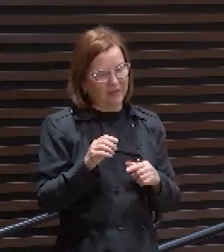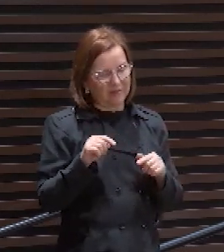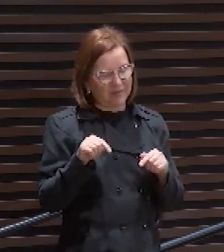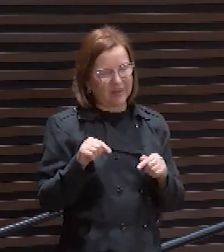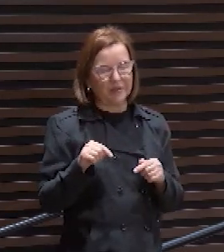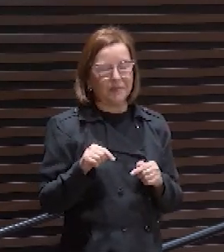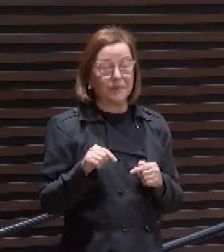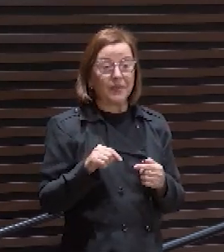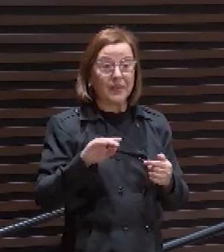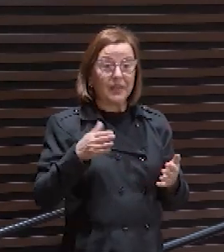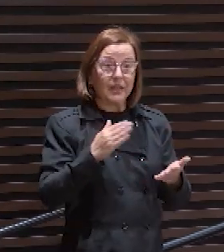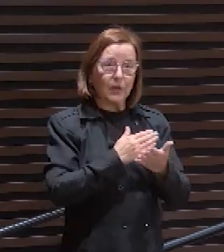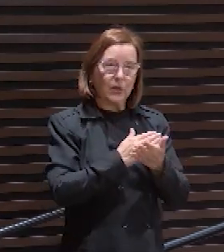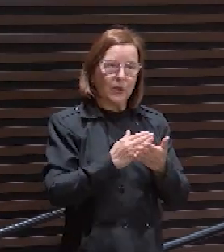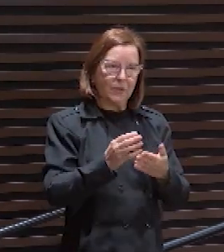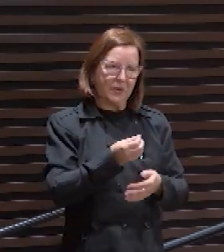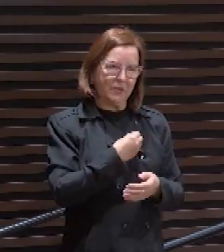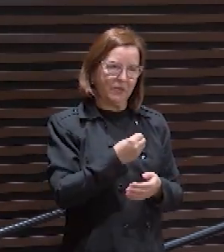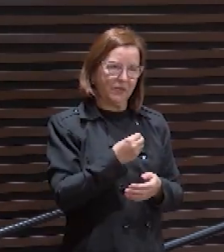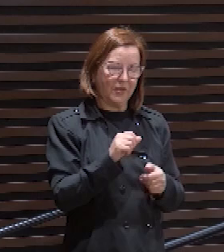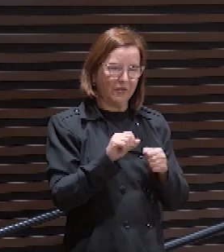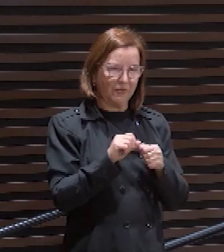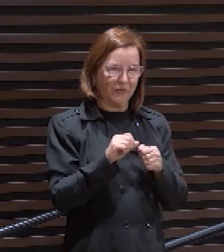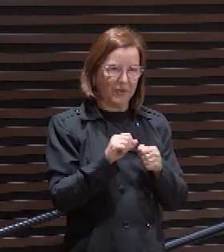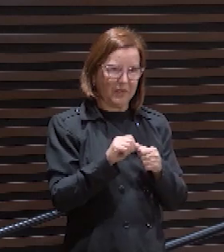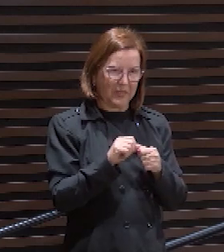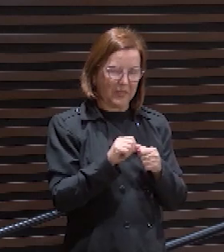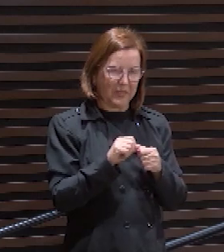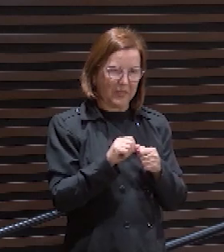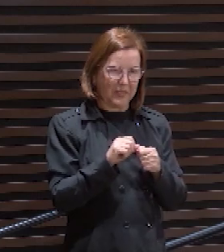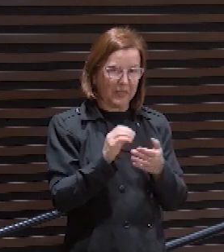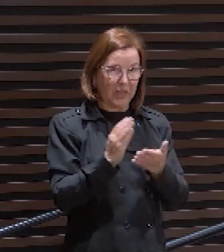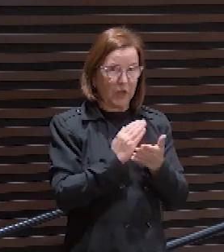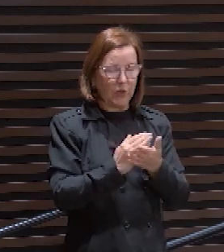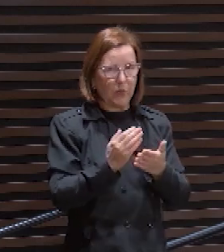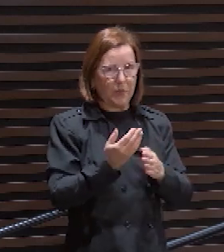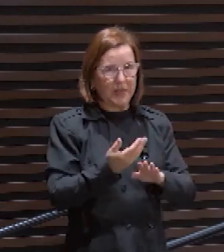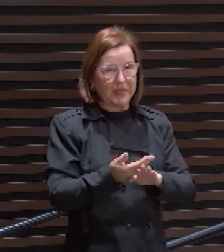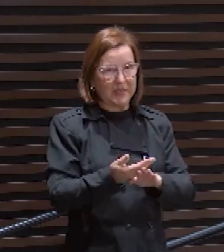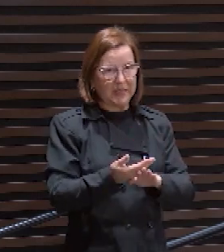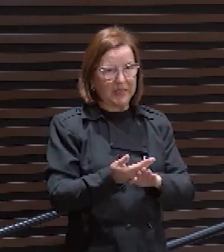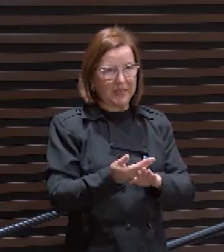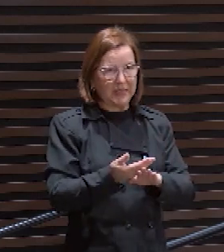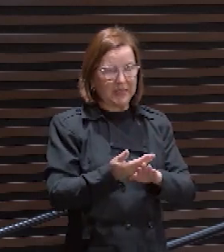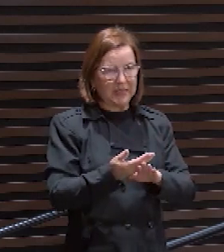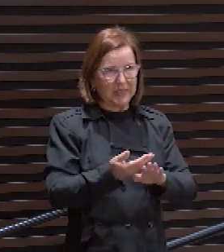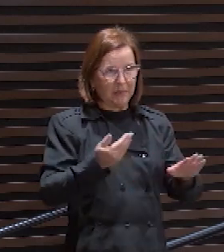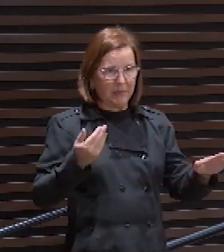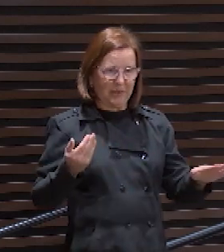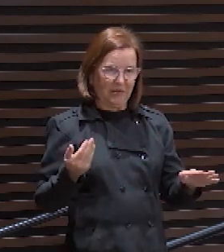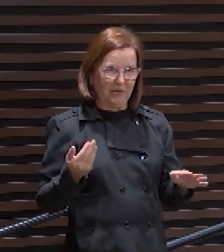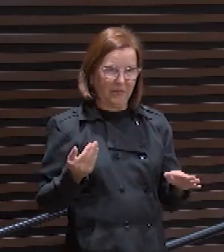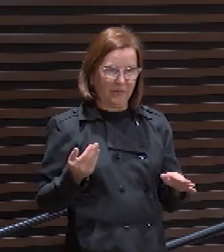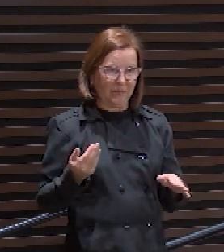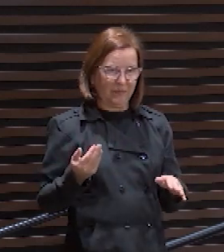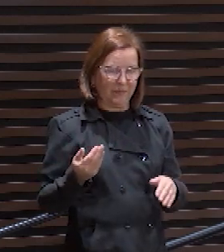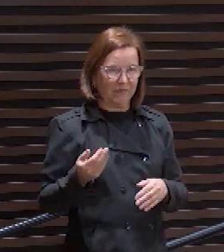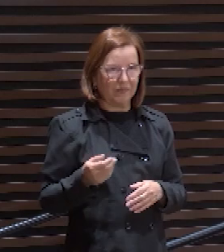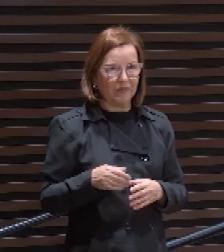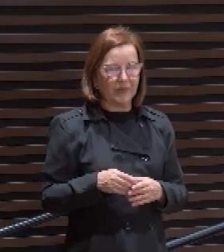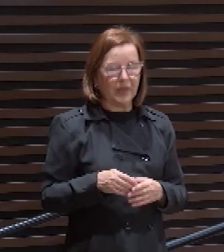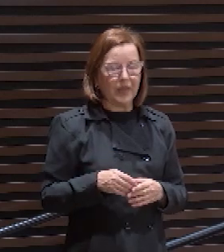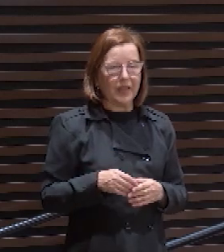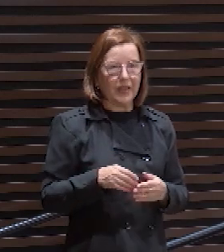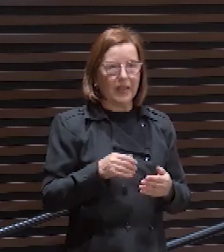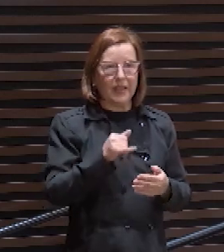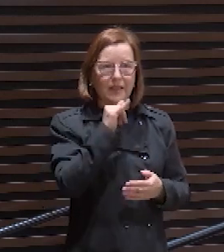gente começa a viver e a fazer algumas separações, como se a nossa vida ela fosse feita por caixinhas. Domingo de